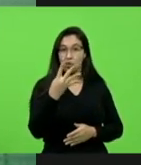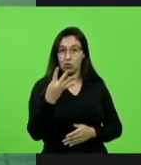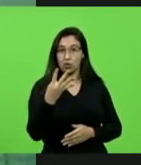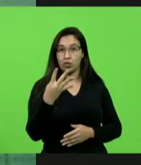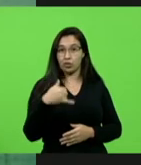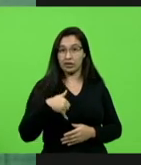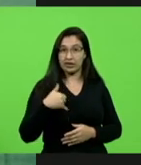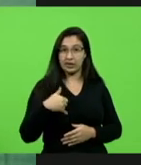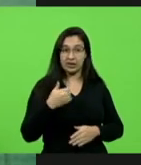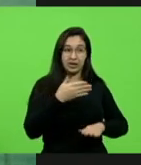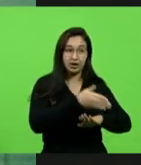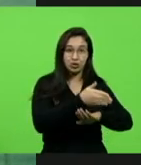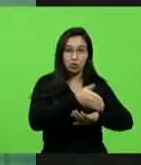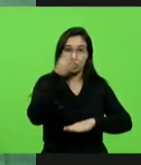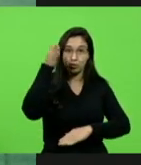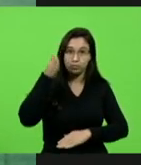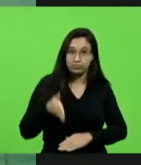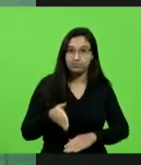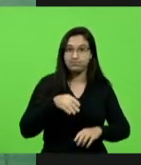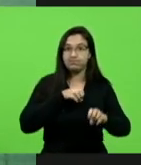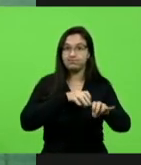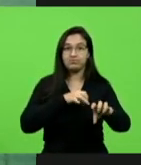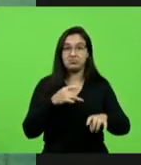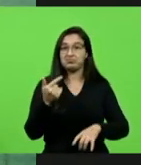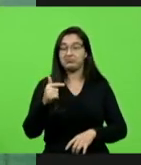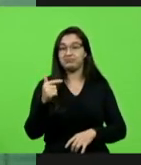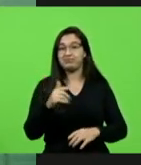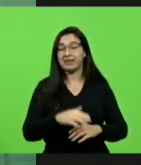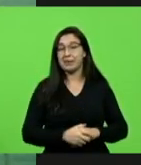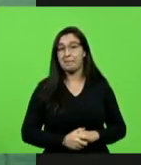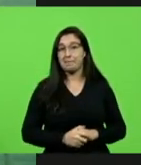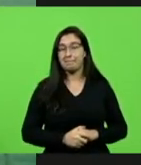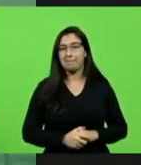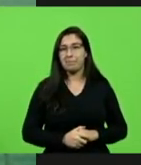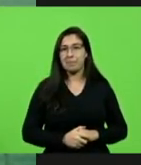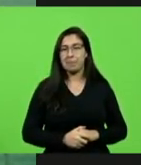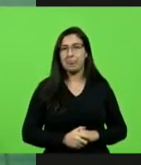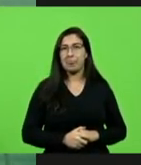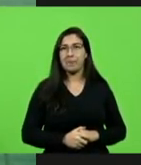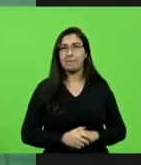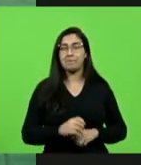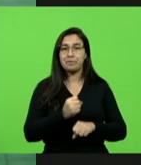2009, que foi constitucionalidade, foi colocado na Constituição